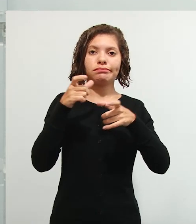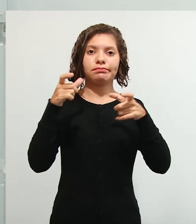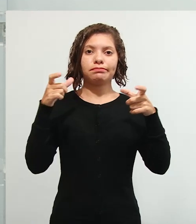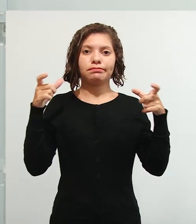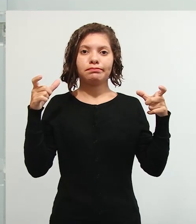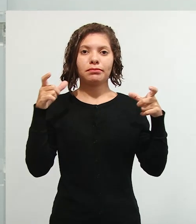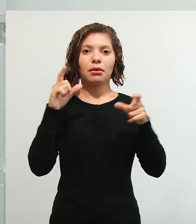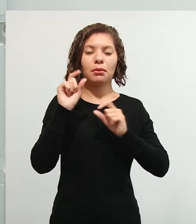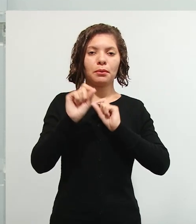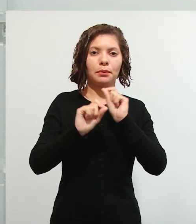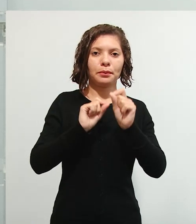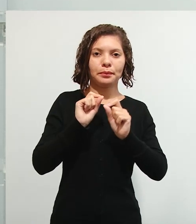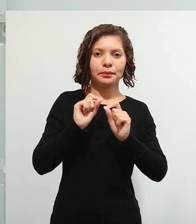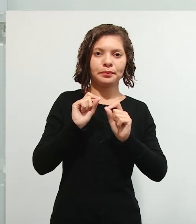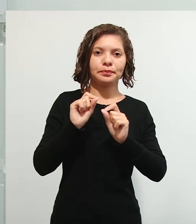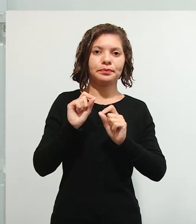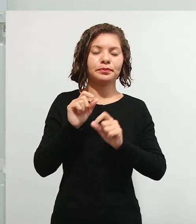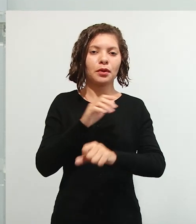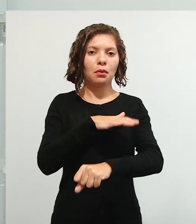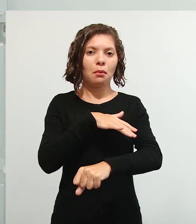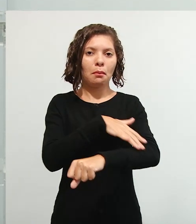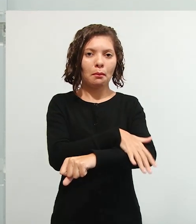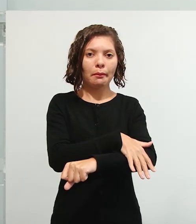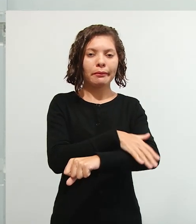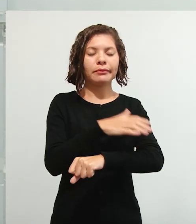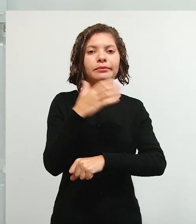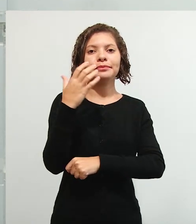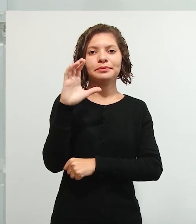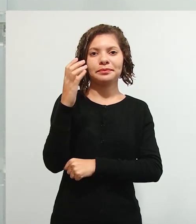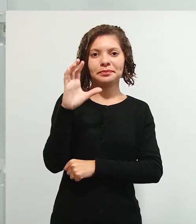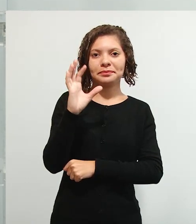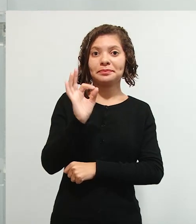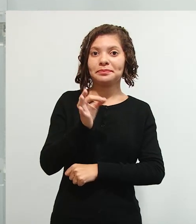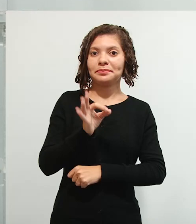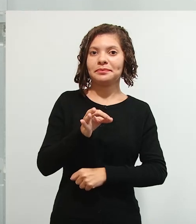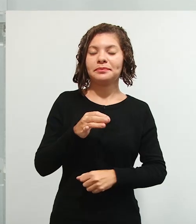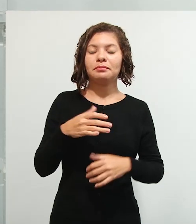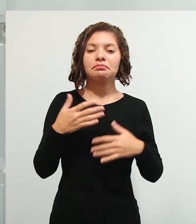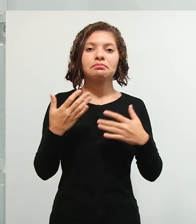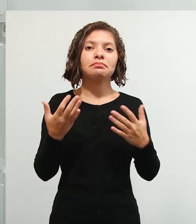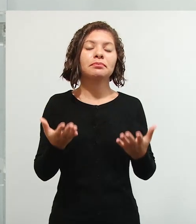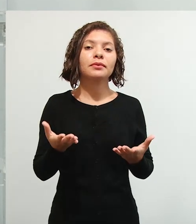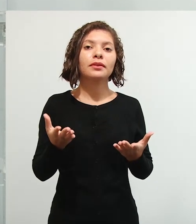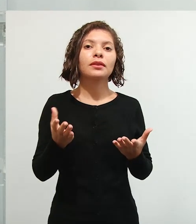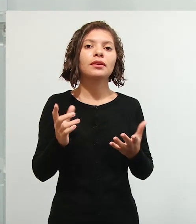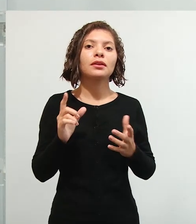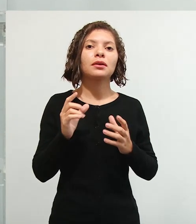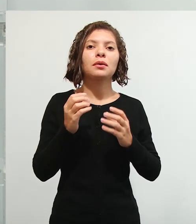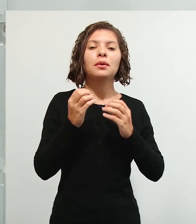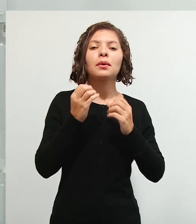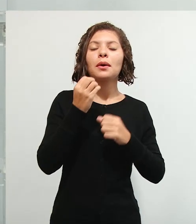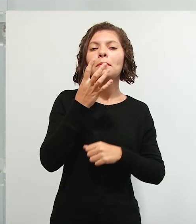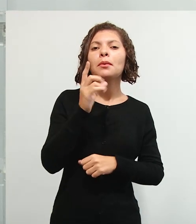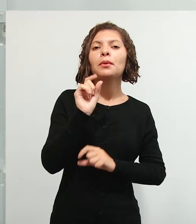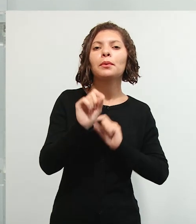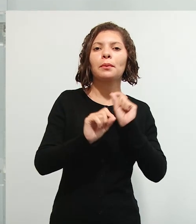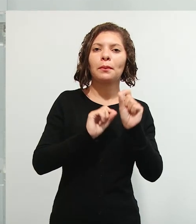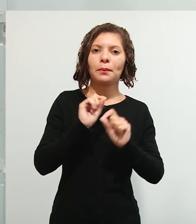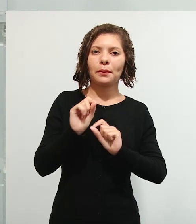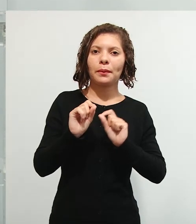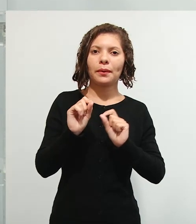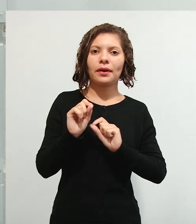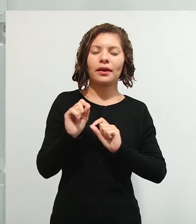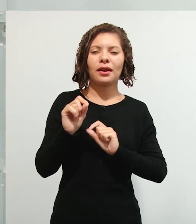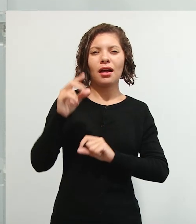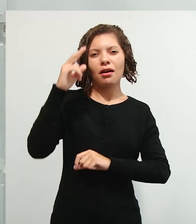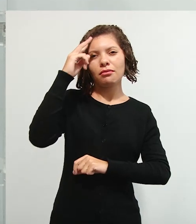teses do chamado racismo científico, certo? Então, é bom que a gente tenha esse olhar,